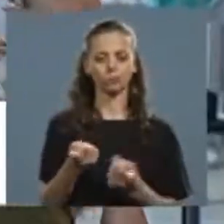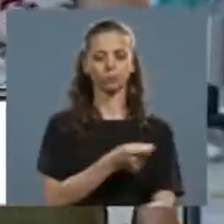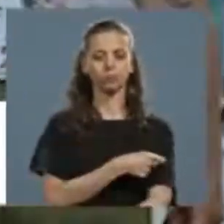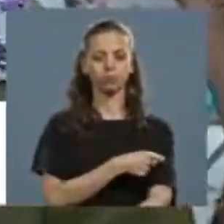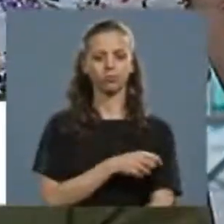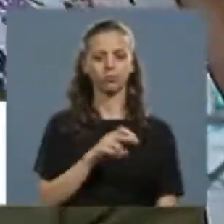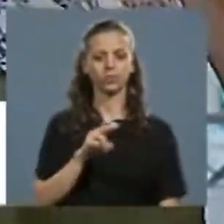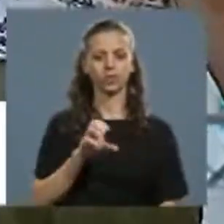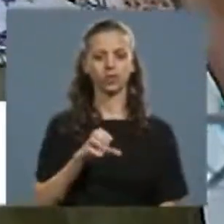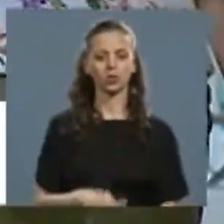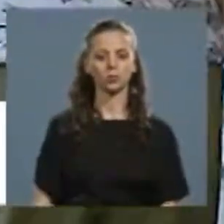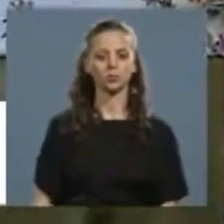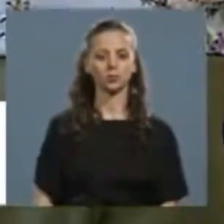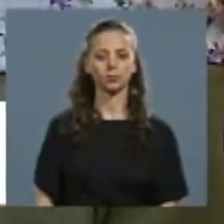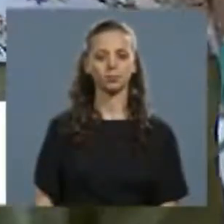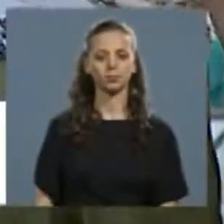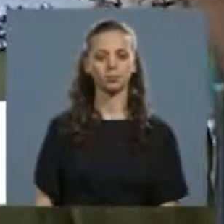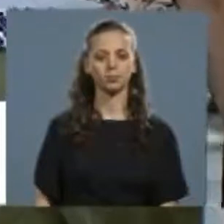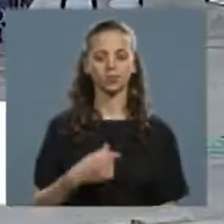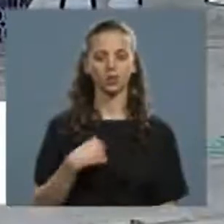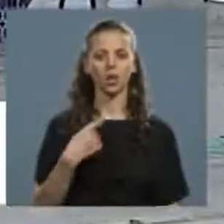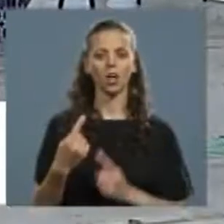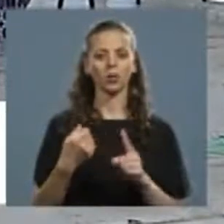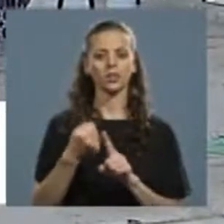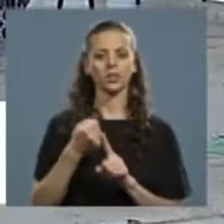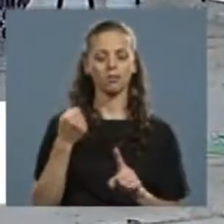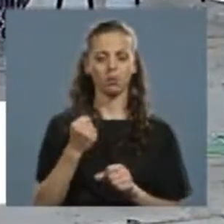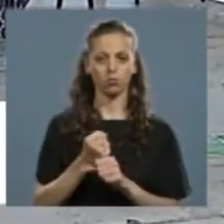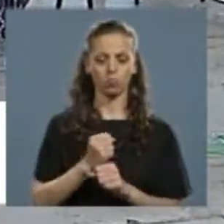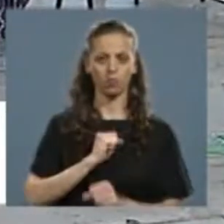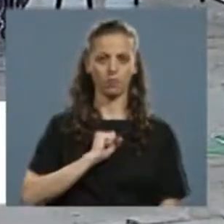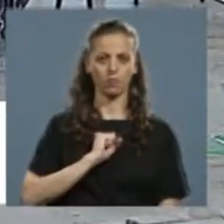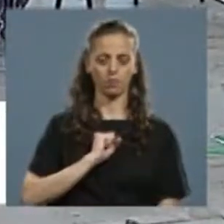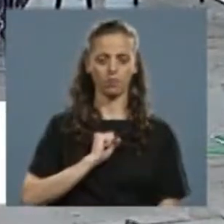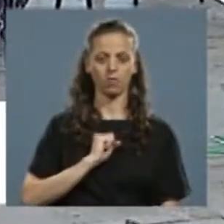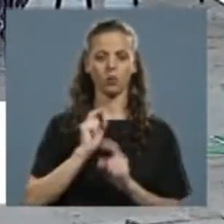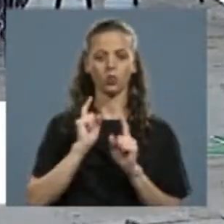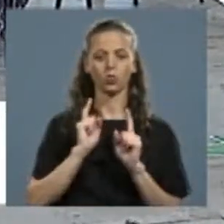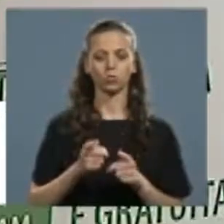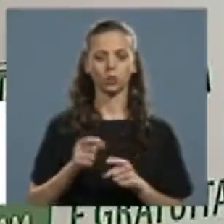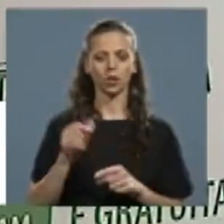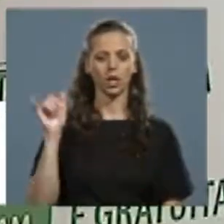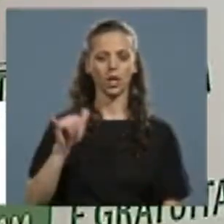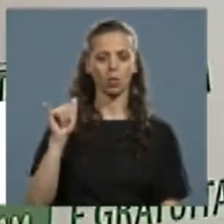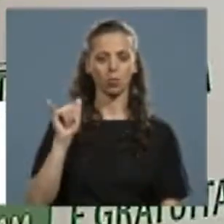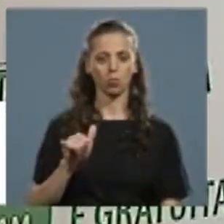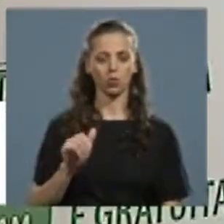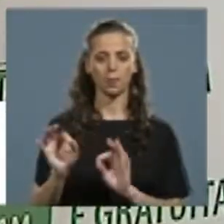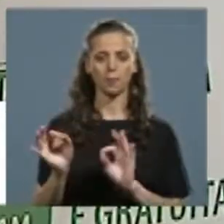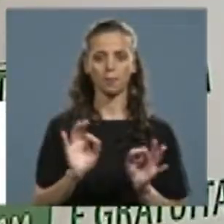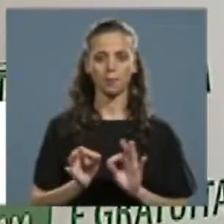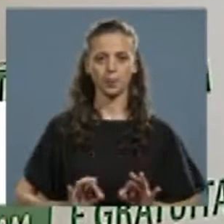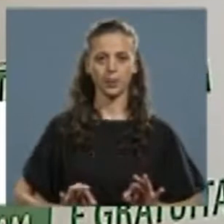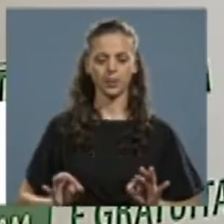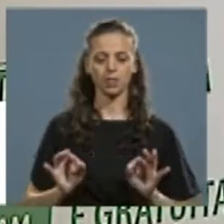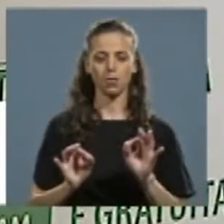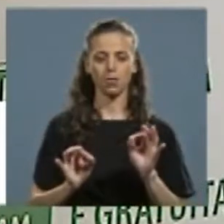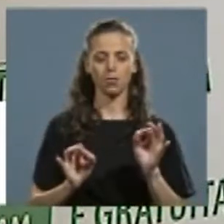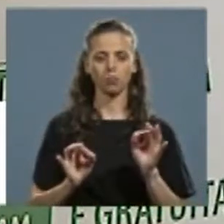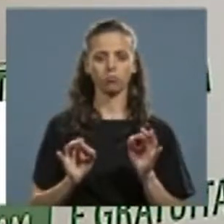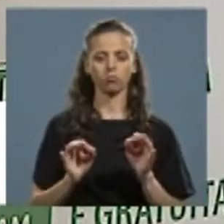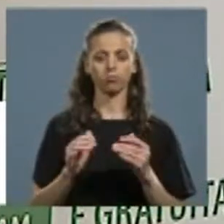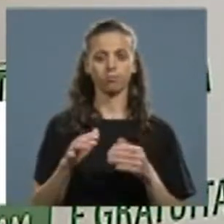na região. Tenho tido alguns desafios ao longo da minha carreira. Comecei com o aeroporto, portanto, toda a preparação,